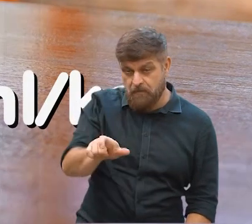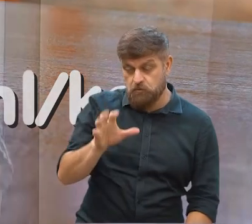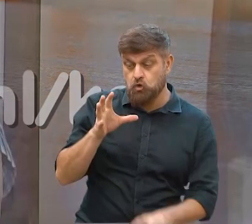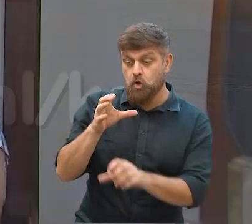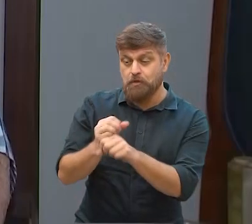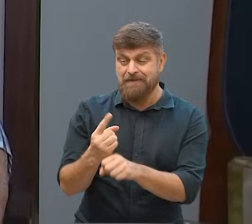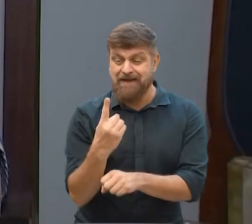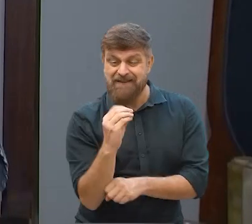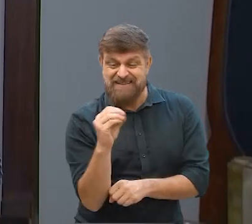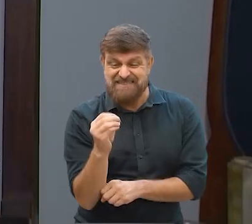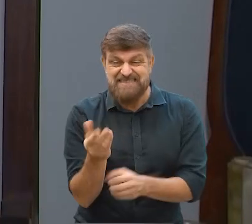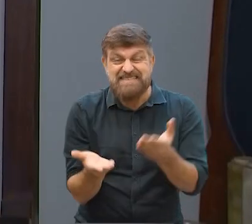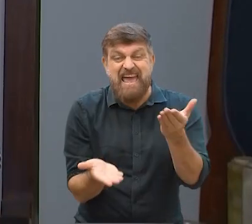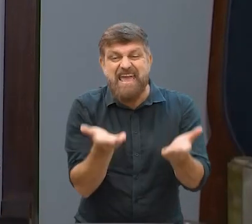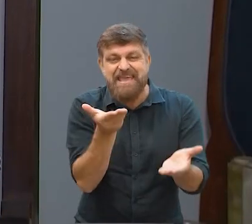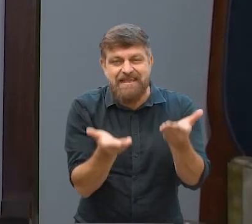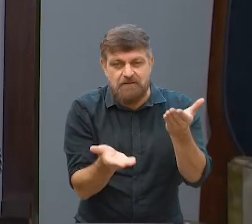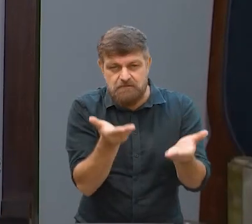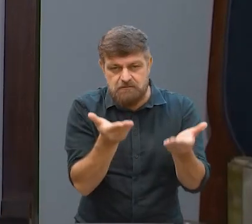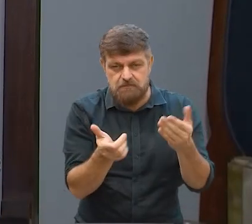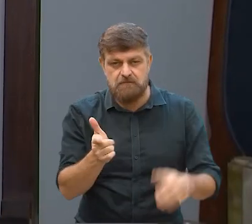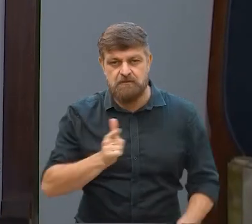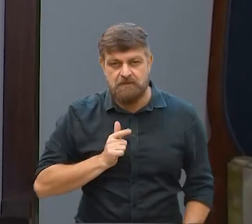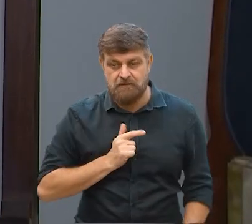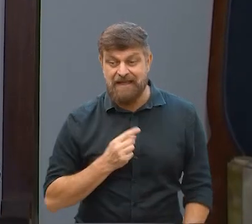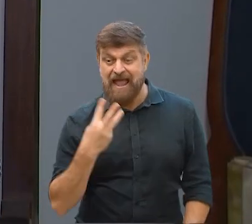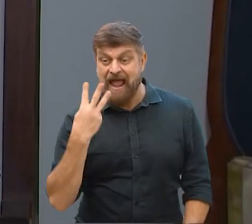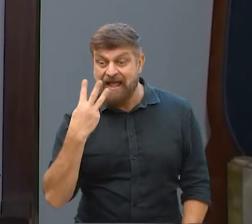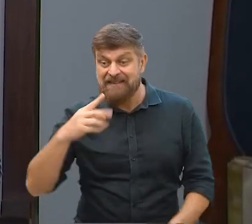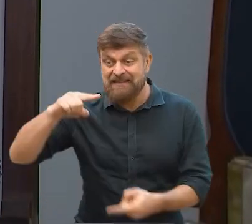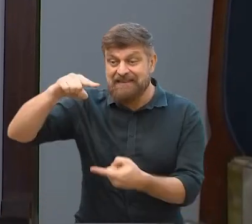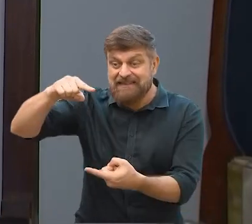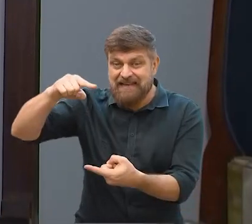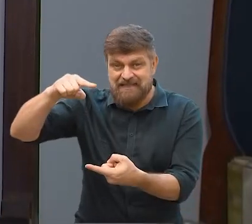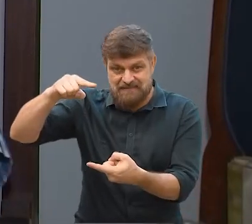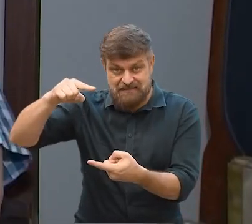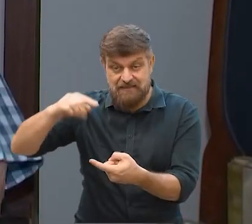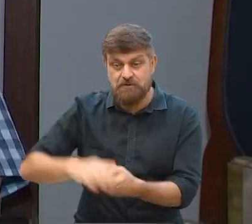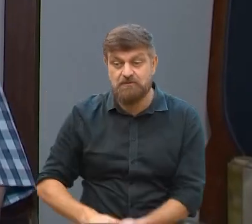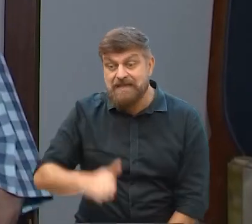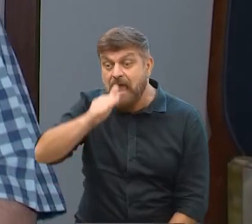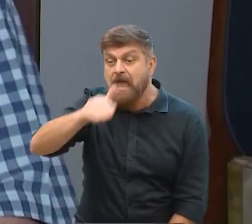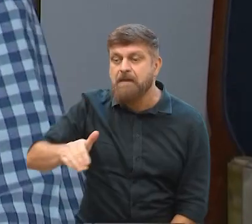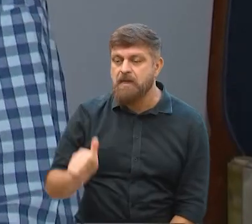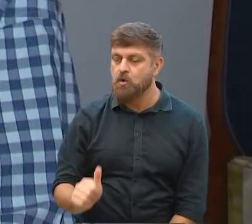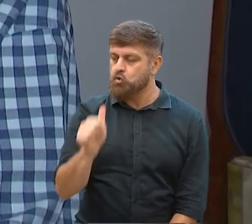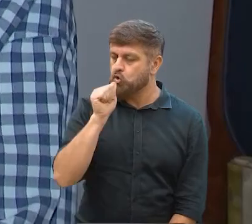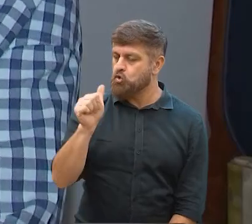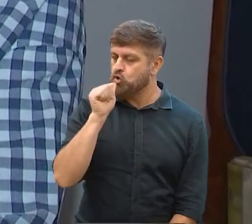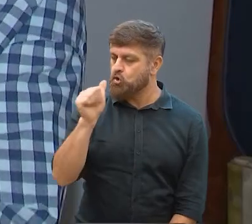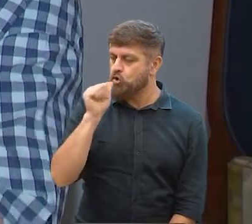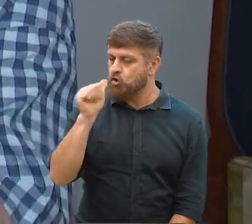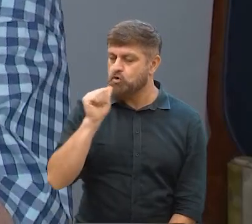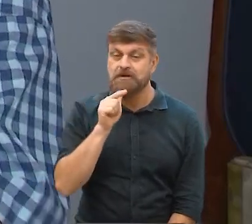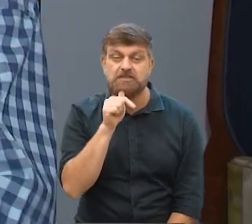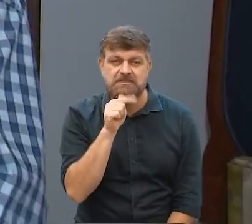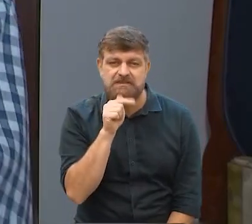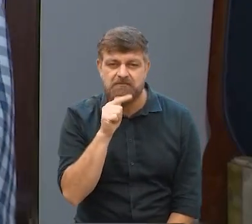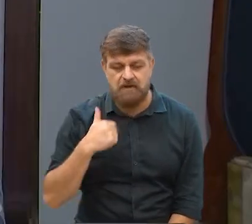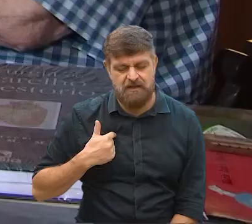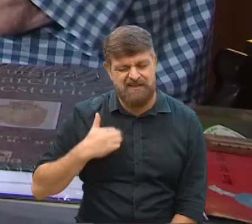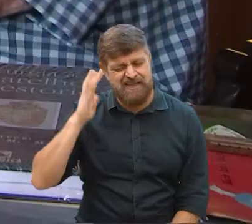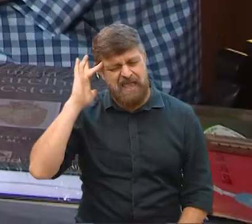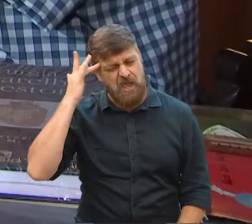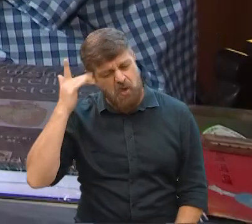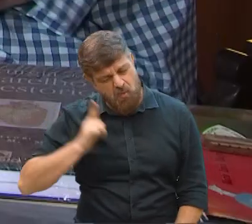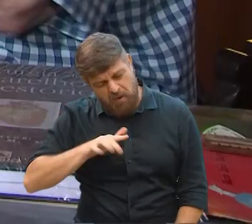pesa 100 quilos, ela tem que tomar 3,5 litros por dia. Eu acho, pelo menos na prática